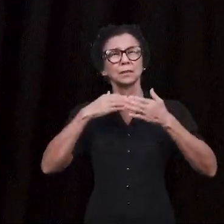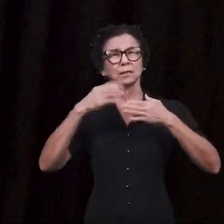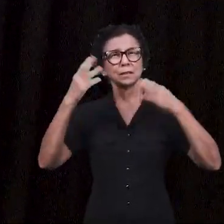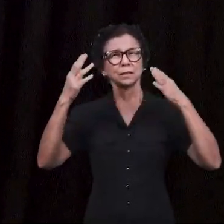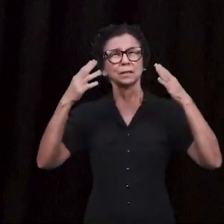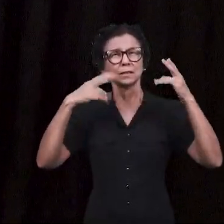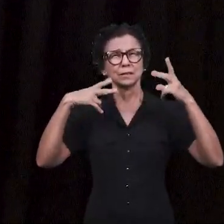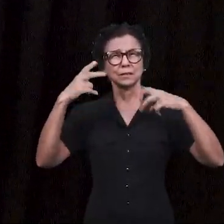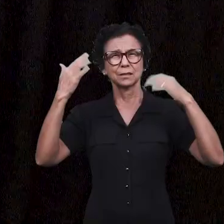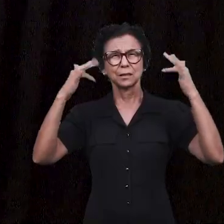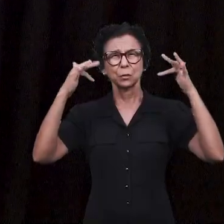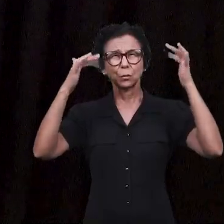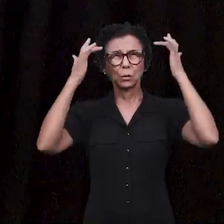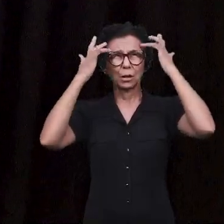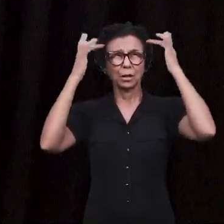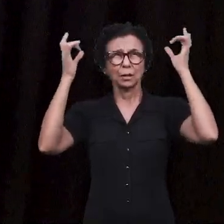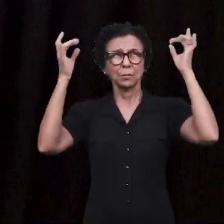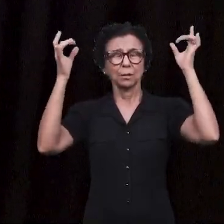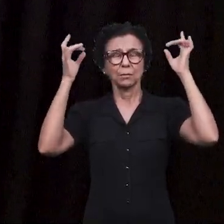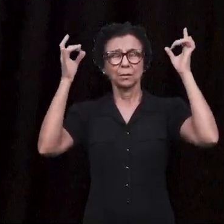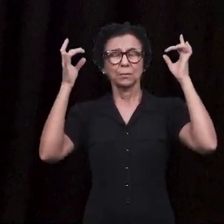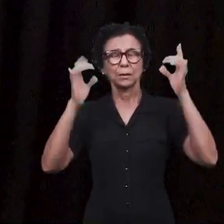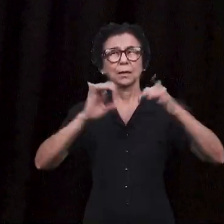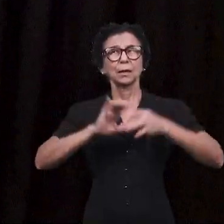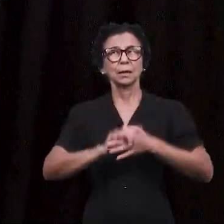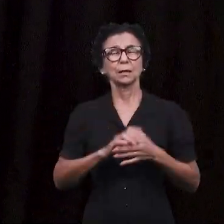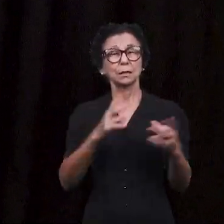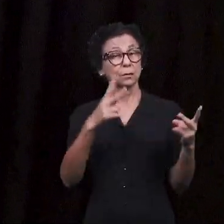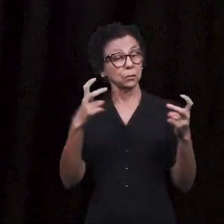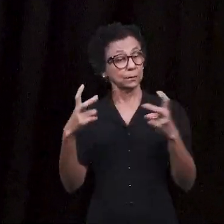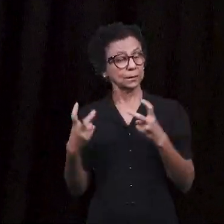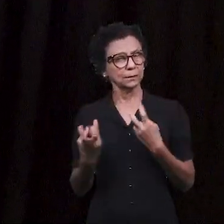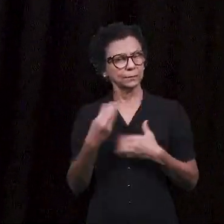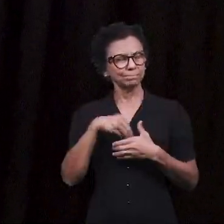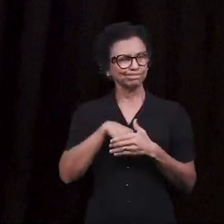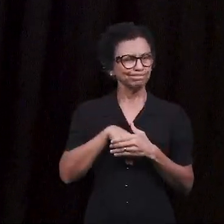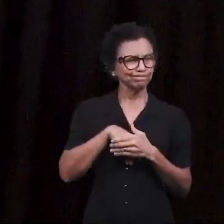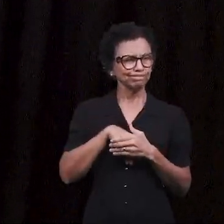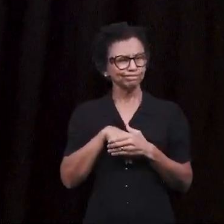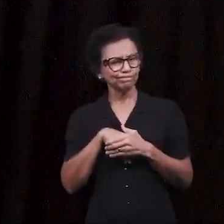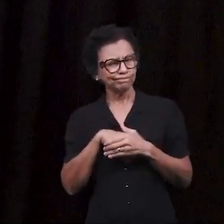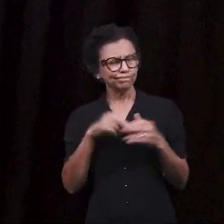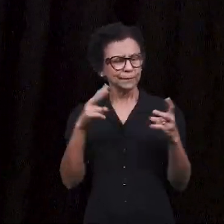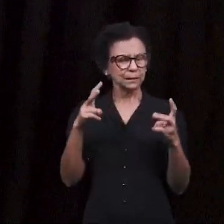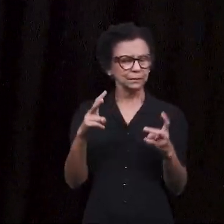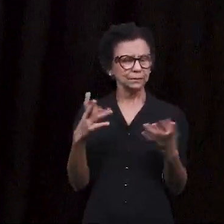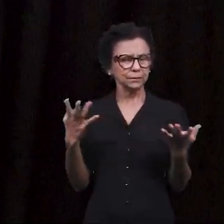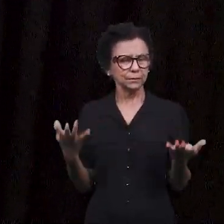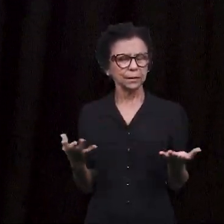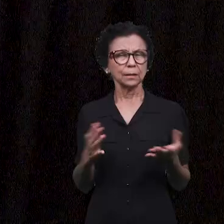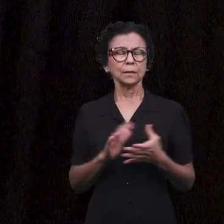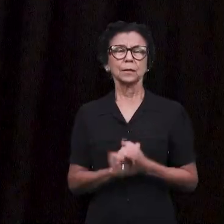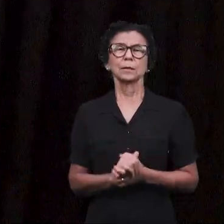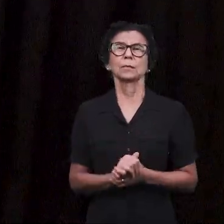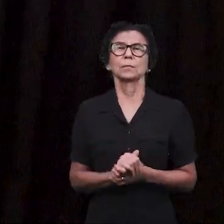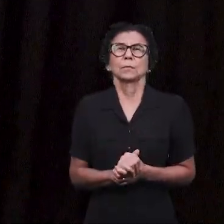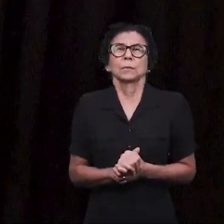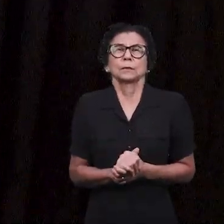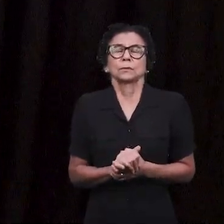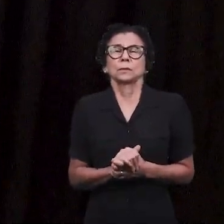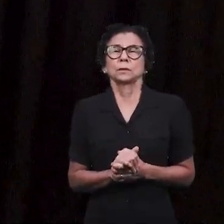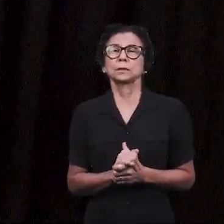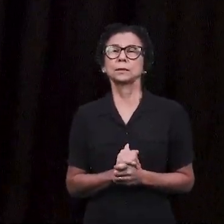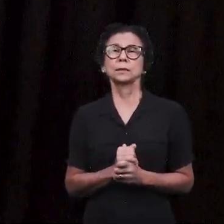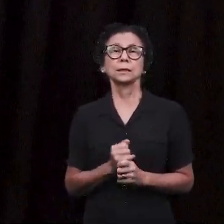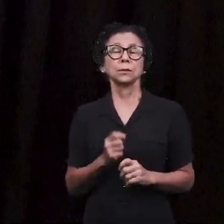esses episódios de crise de enxaqueca para que a gente consiga impedir, ou até mesmo atenuar a